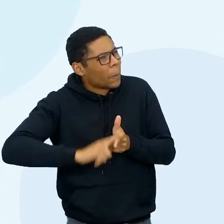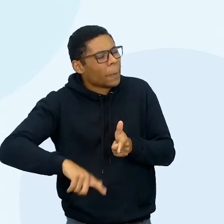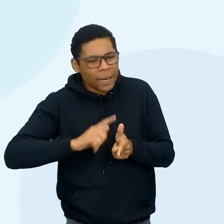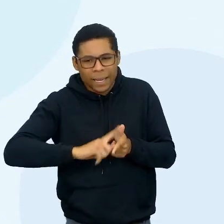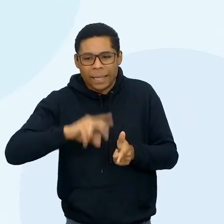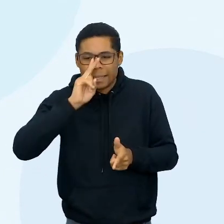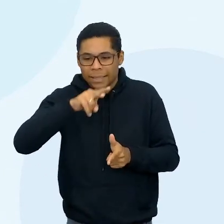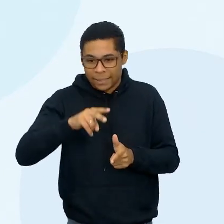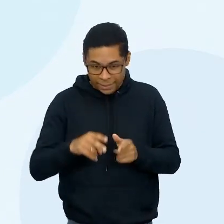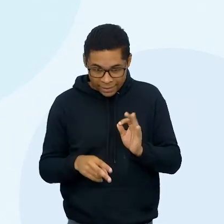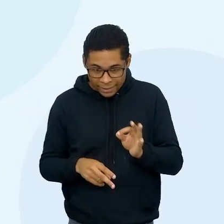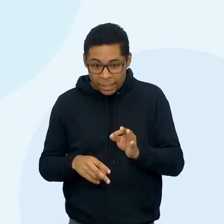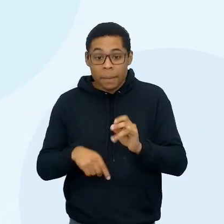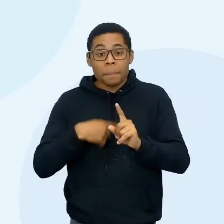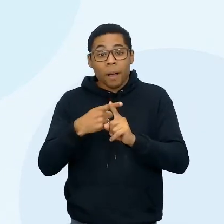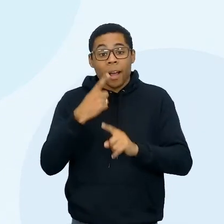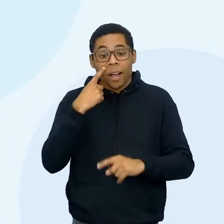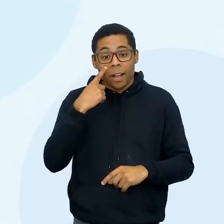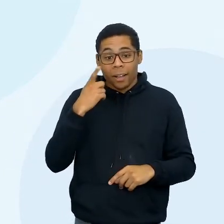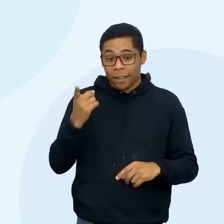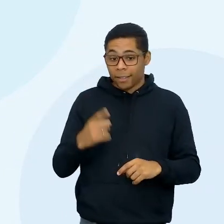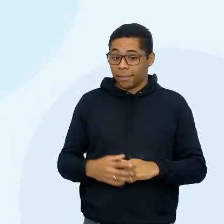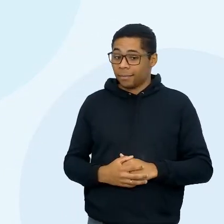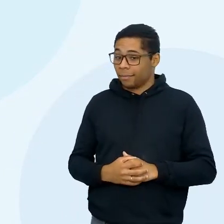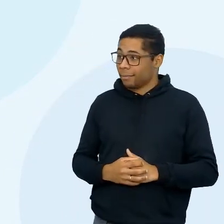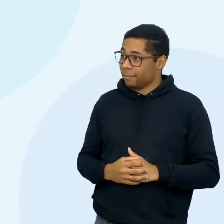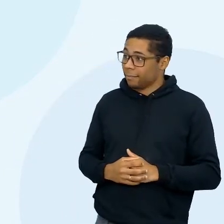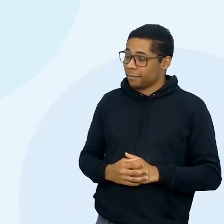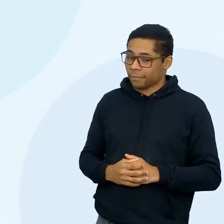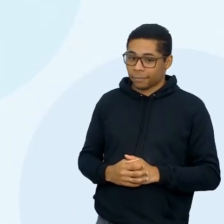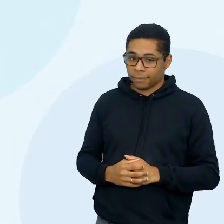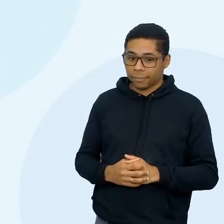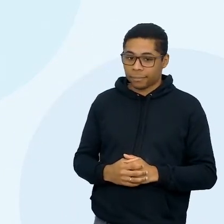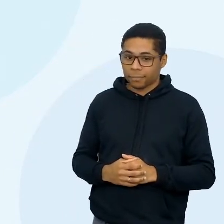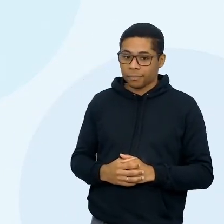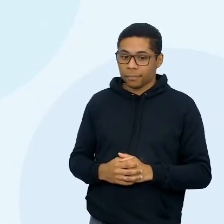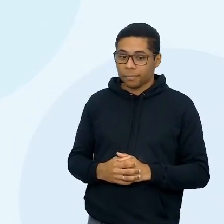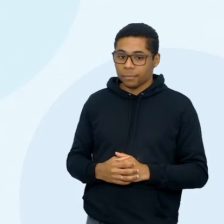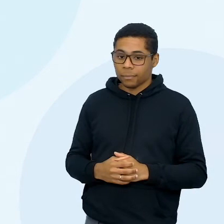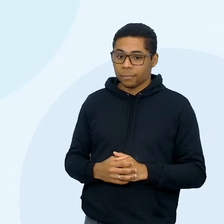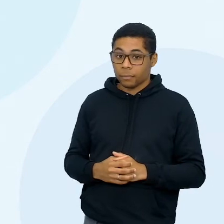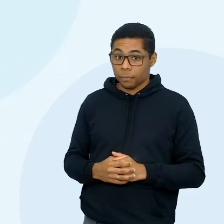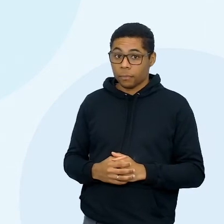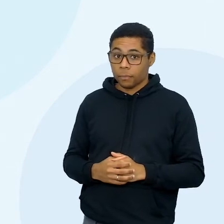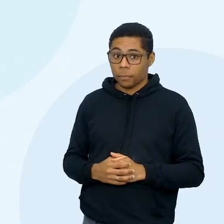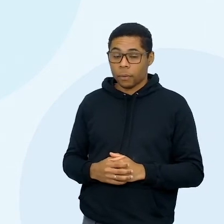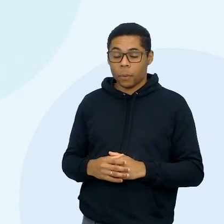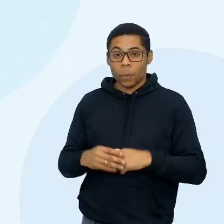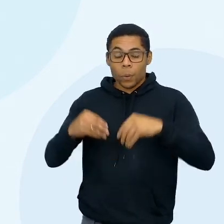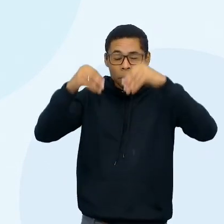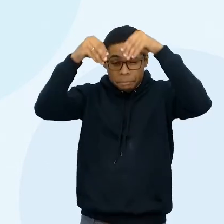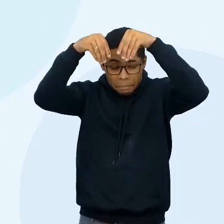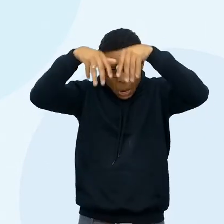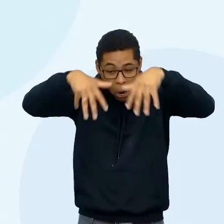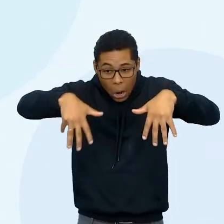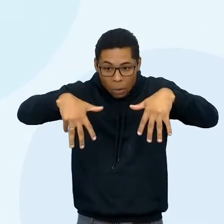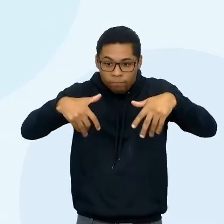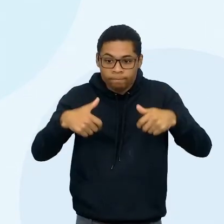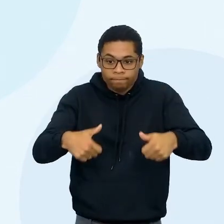eu tenho mais um problema ainda, que é assim, para a luz fazer esse serviço aí, para